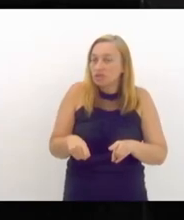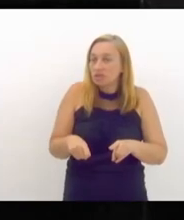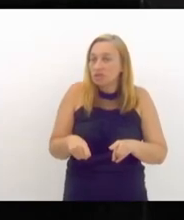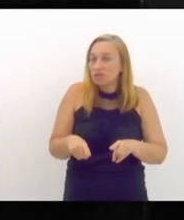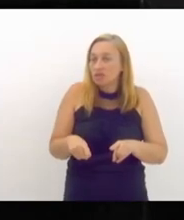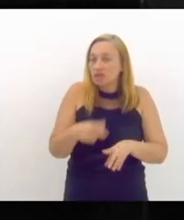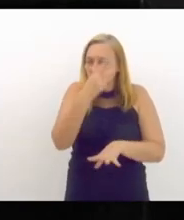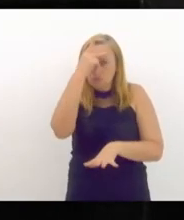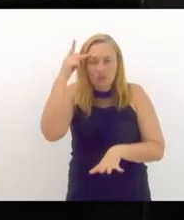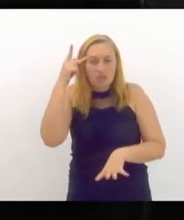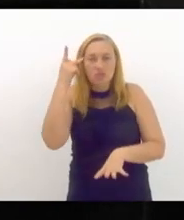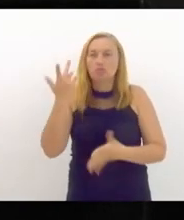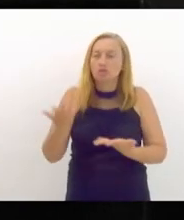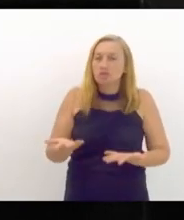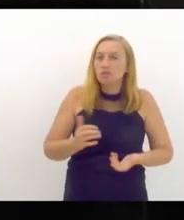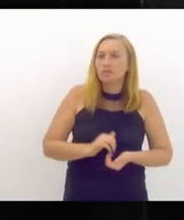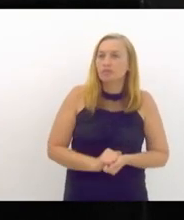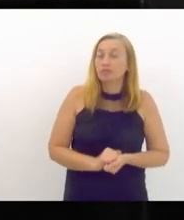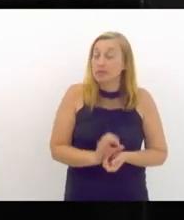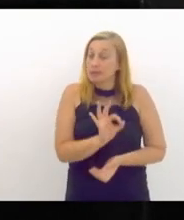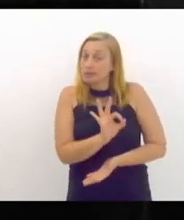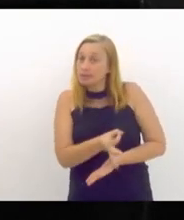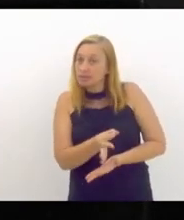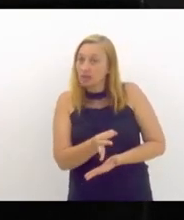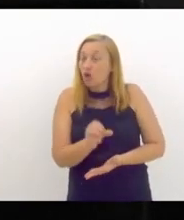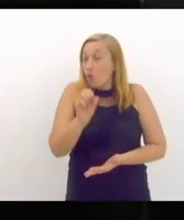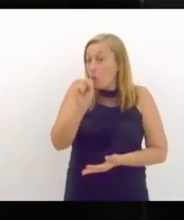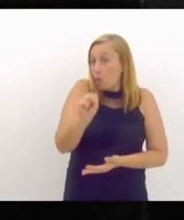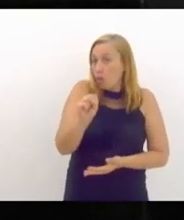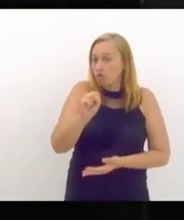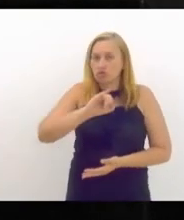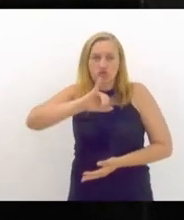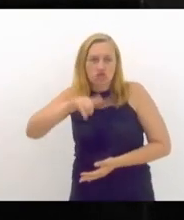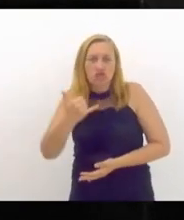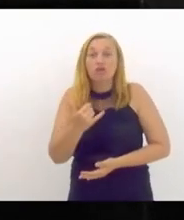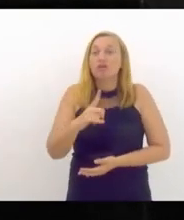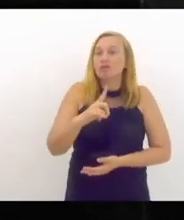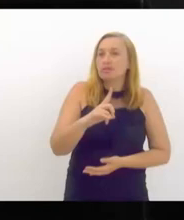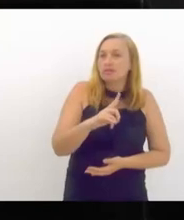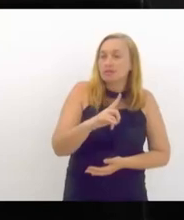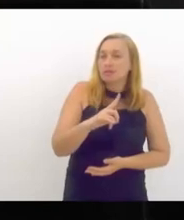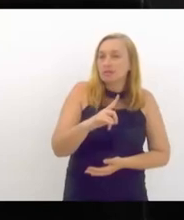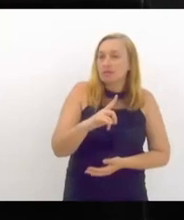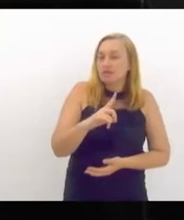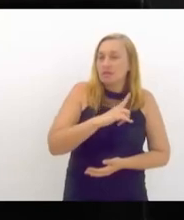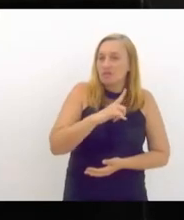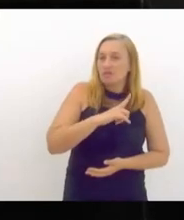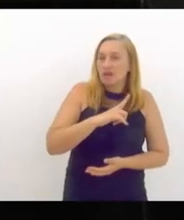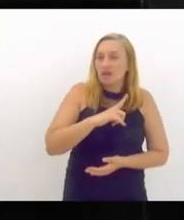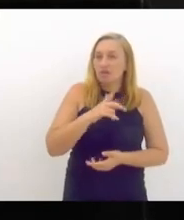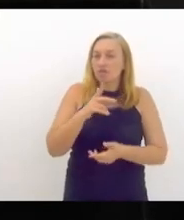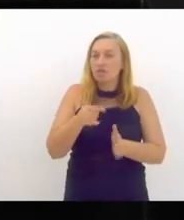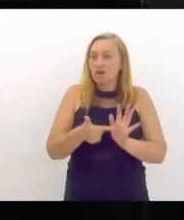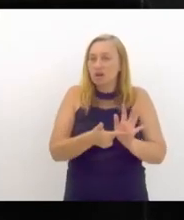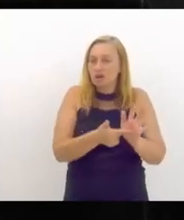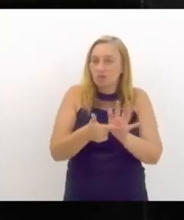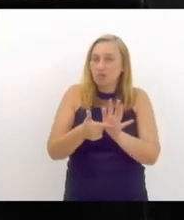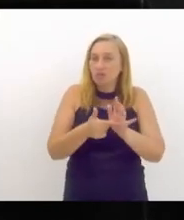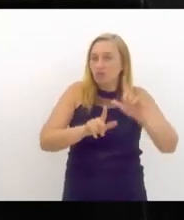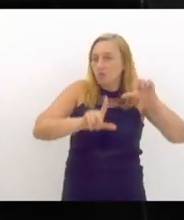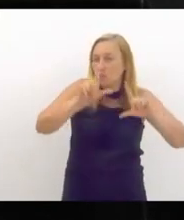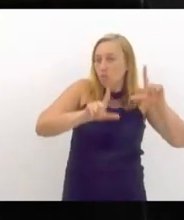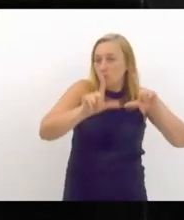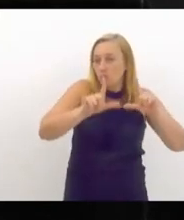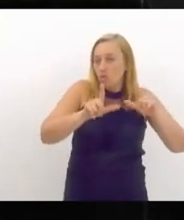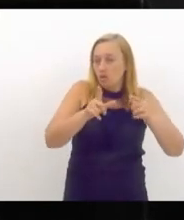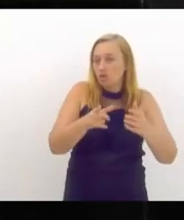golpes. Que, claro, no 8 de janeiro, a gente teve com aquelas imagens lamentáveis da